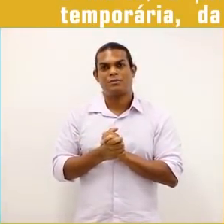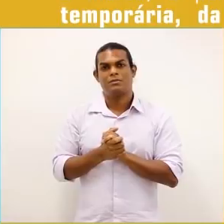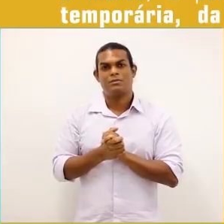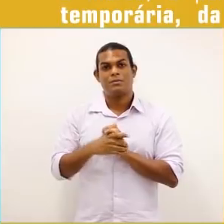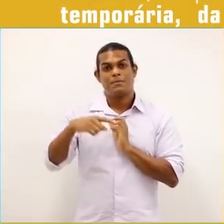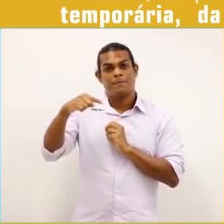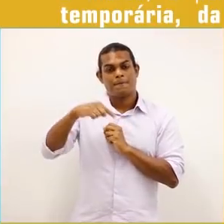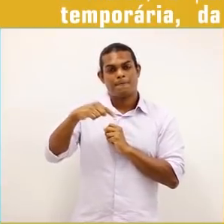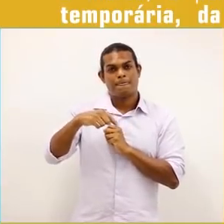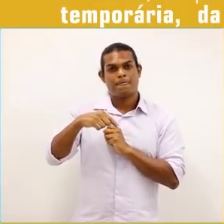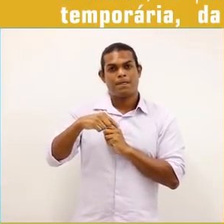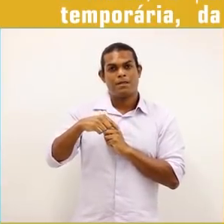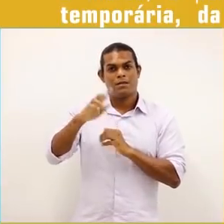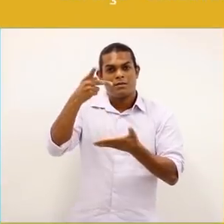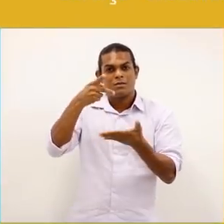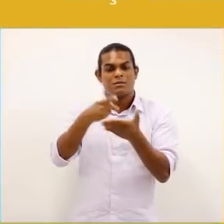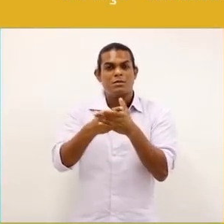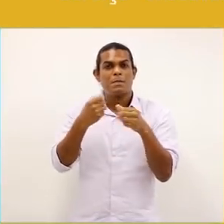na capacidade do trabalho.